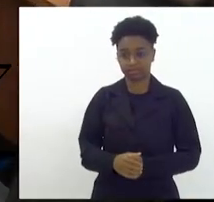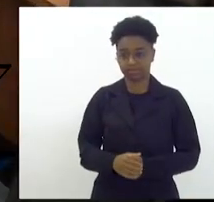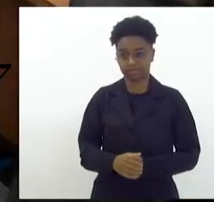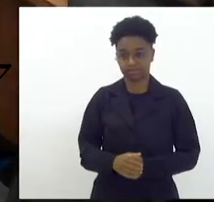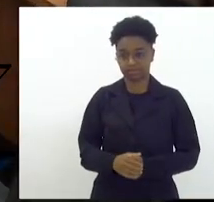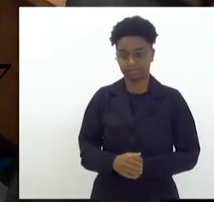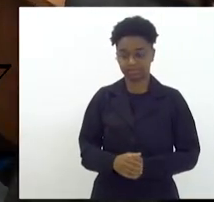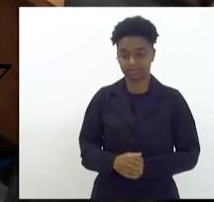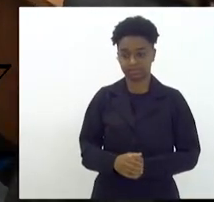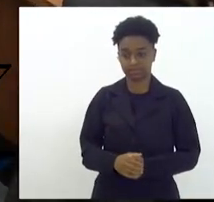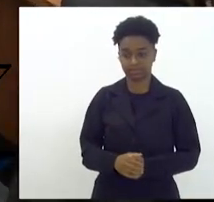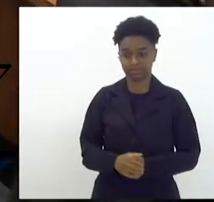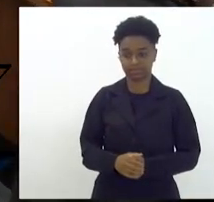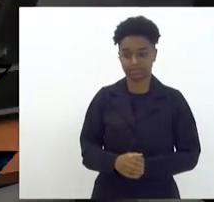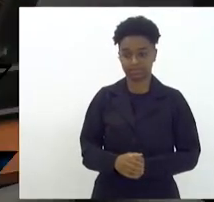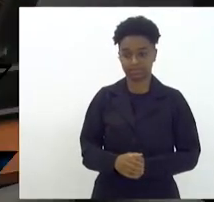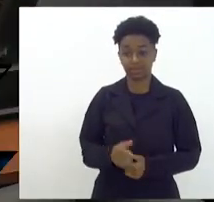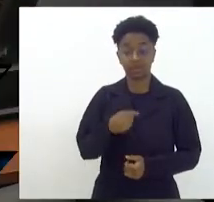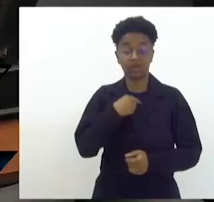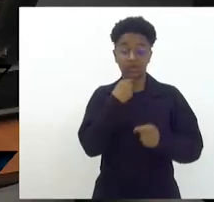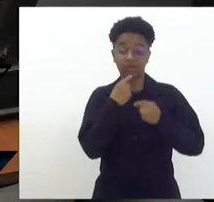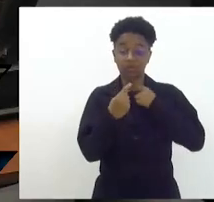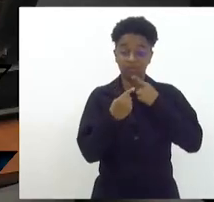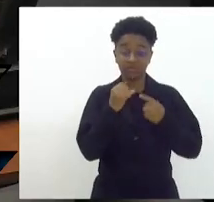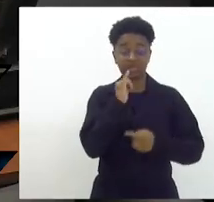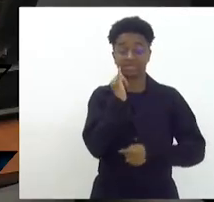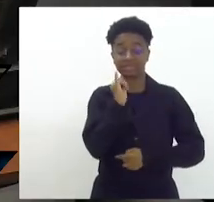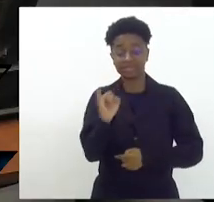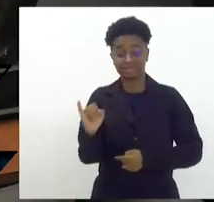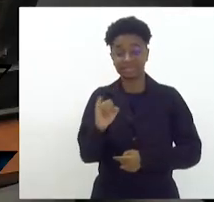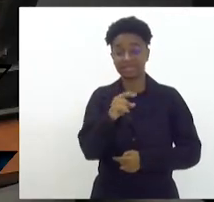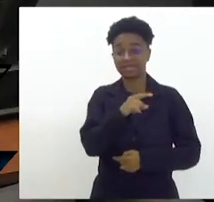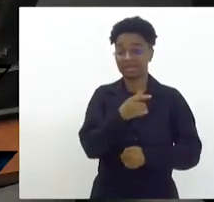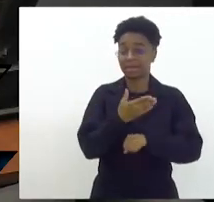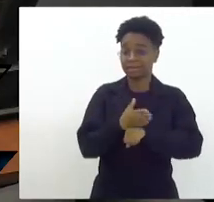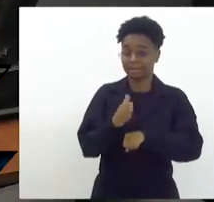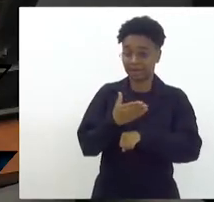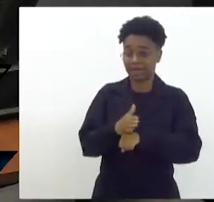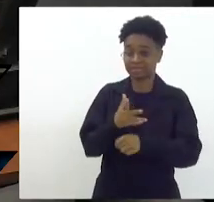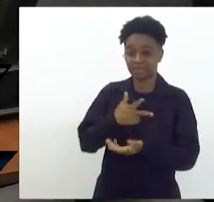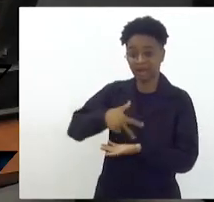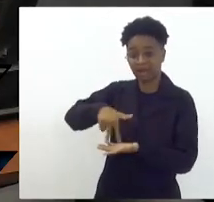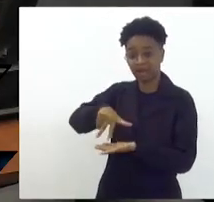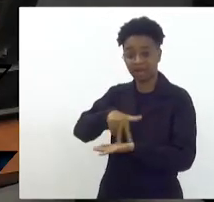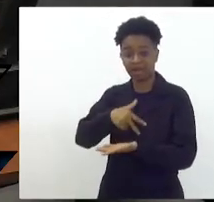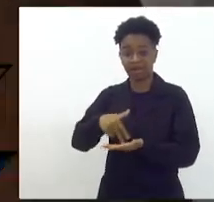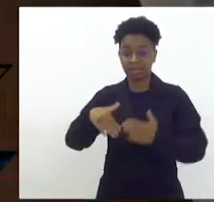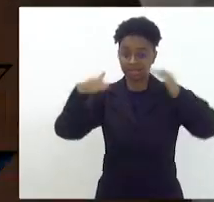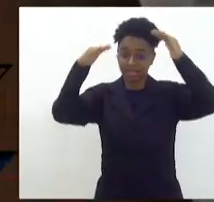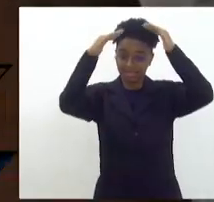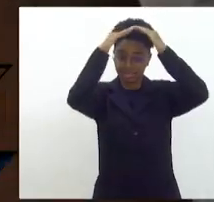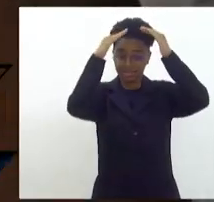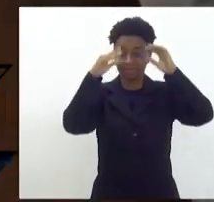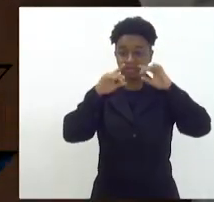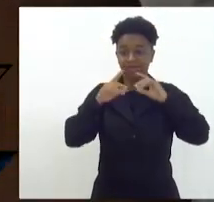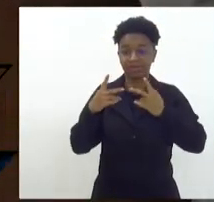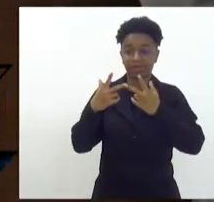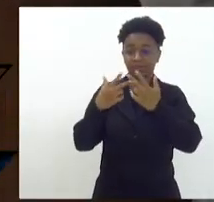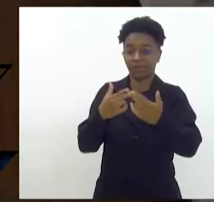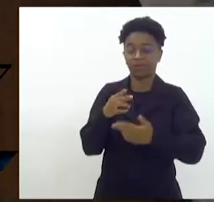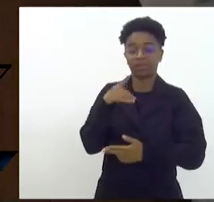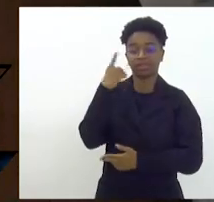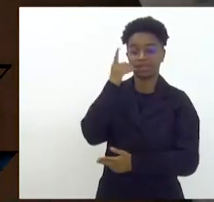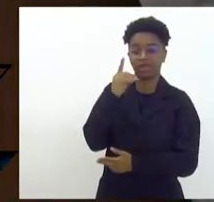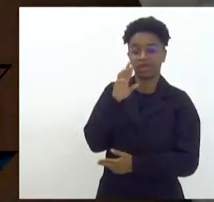Então eu só eu tinha dúvida se vossa excelência praticava esse exercício com deputado Rodrigo Amorim mas já que vossa